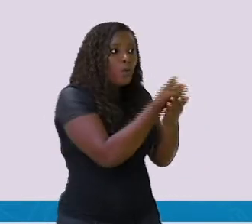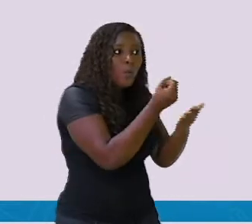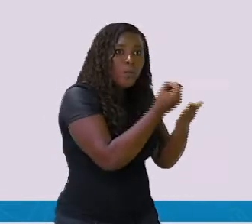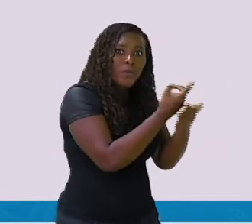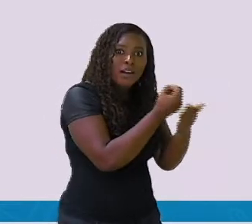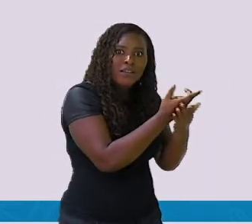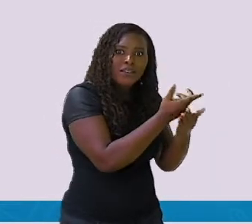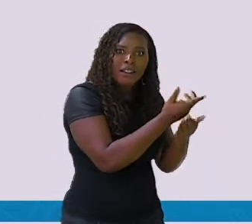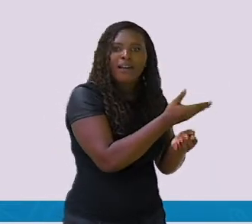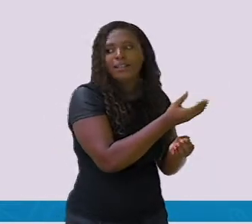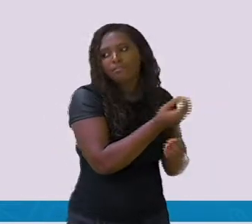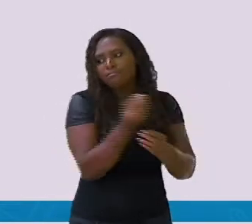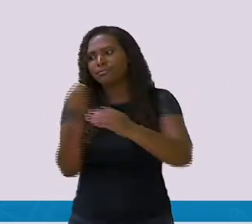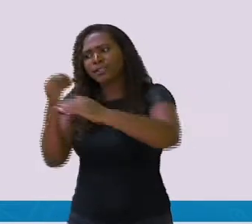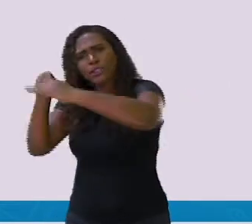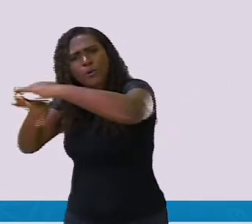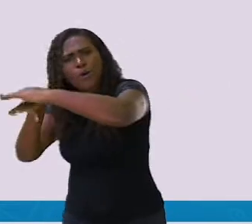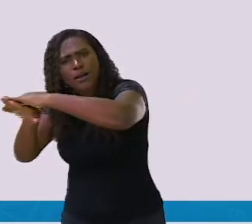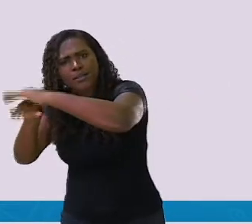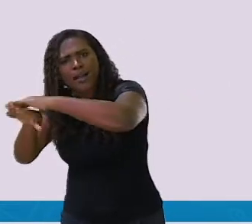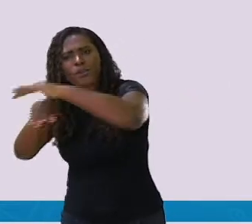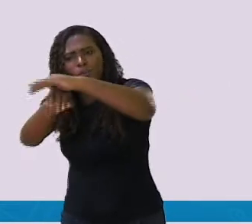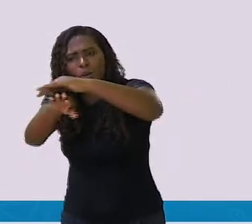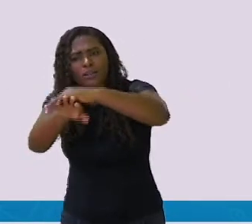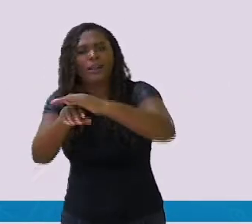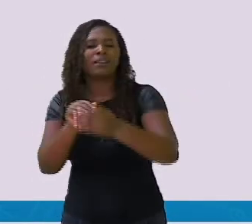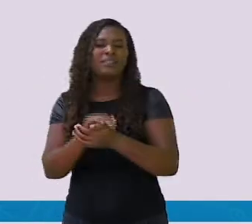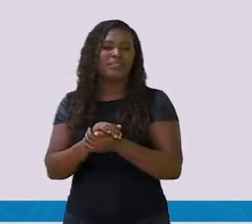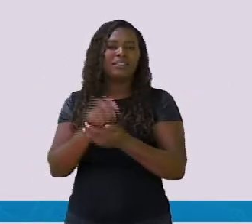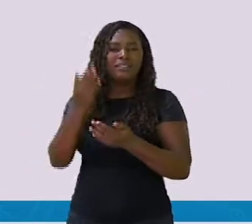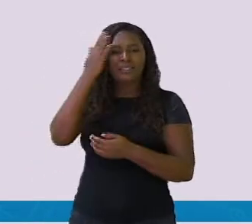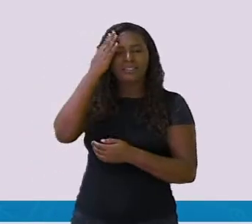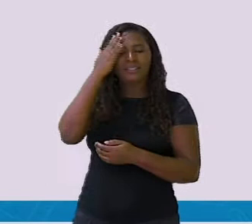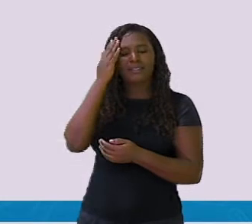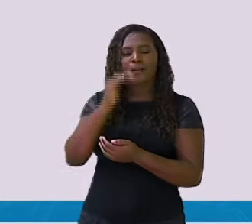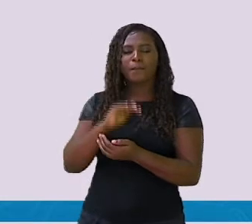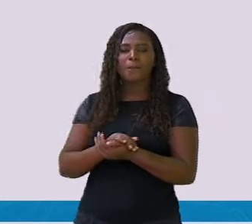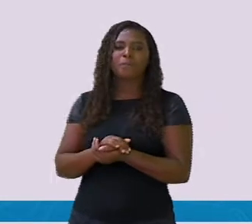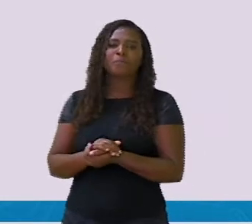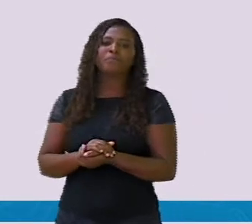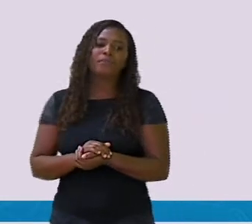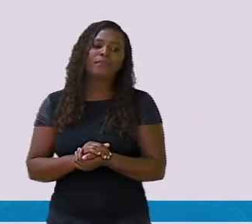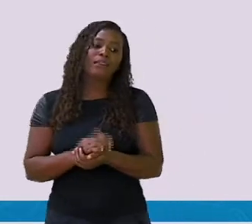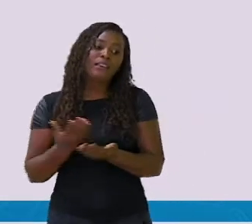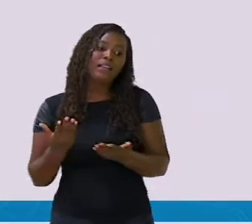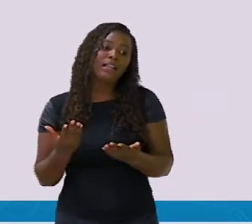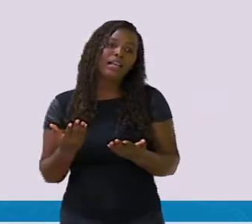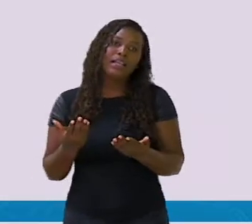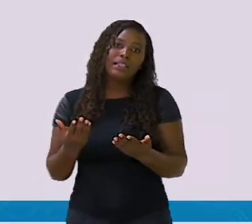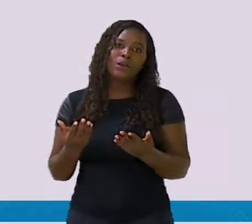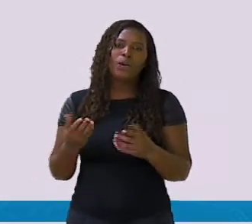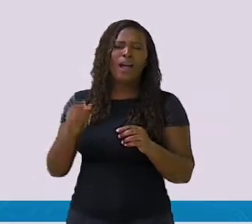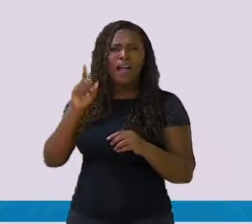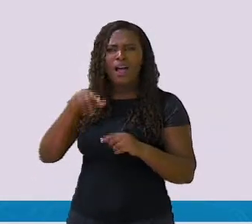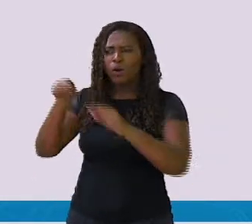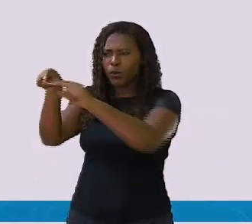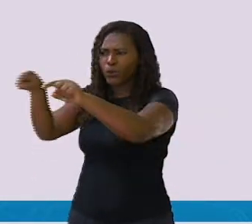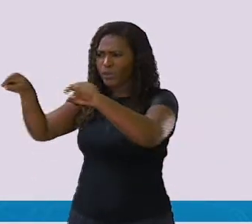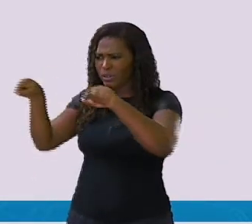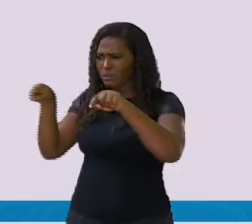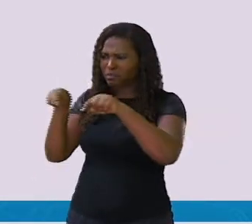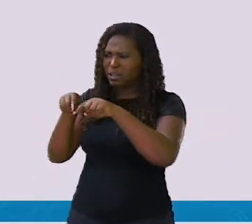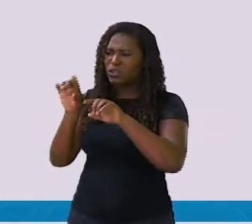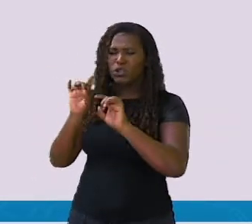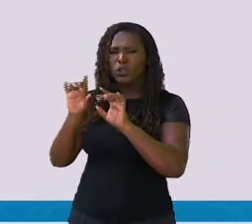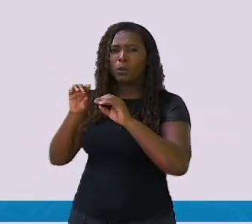contar aquela história dele, né, da existência de vida dele, de como ele conheceu tudo aquilo. Então era um espaço com várias